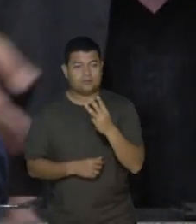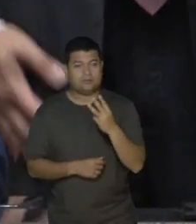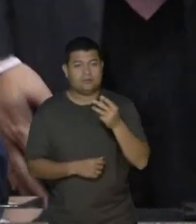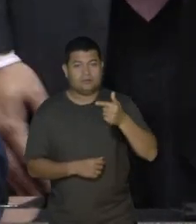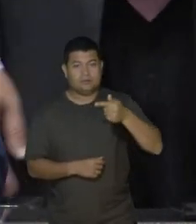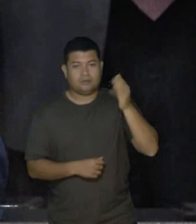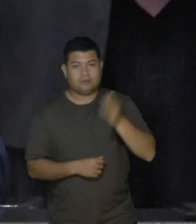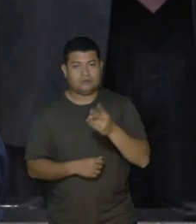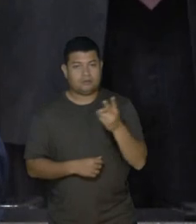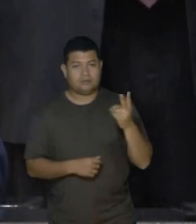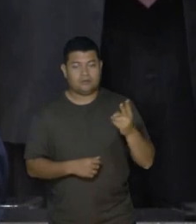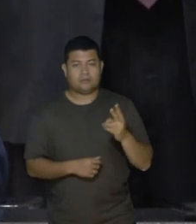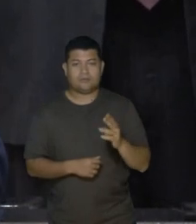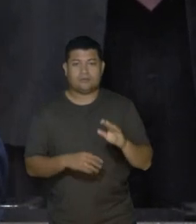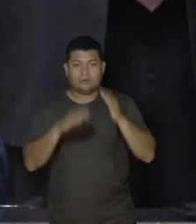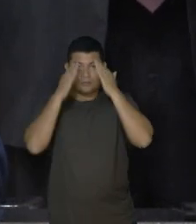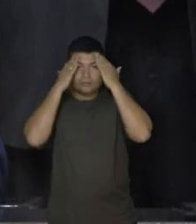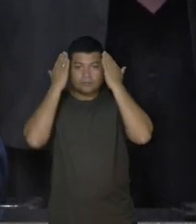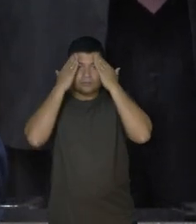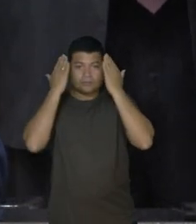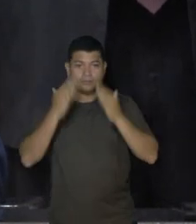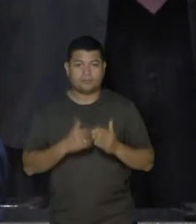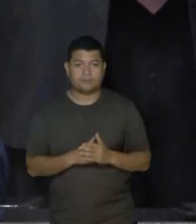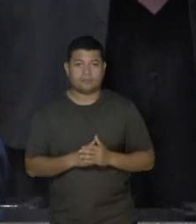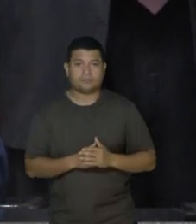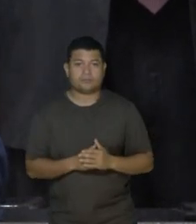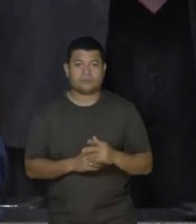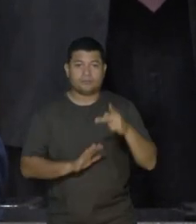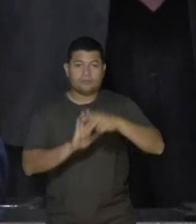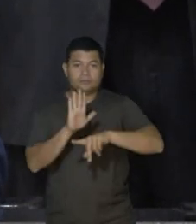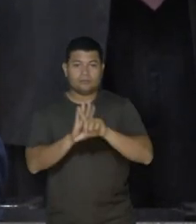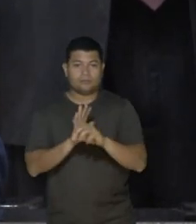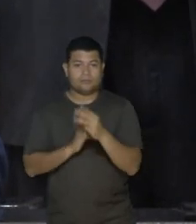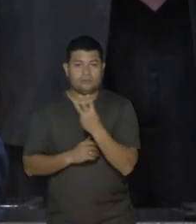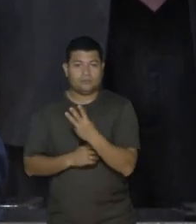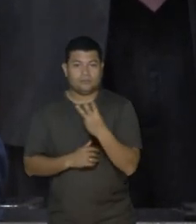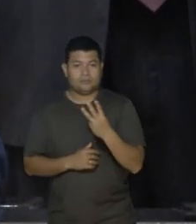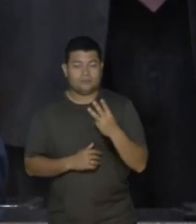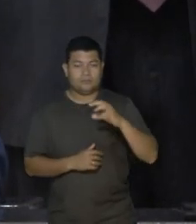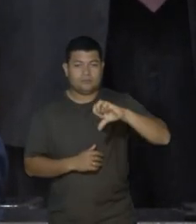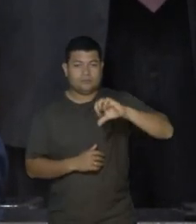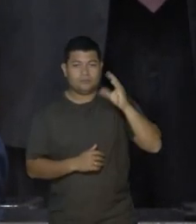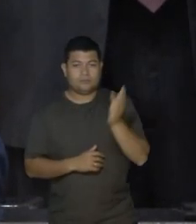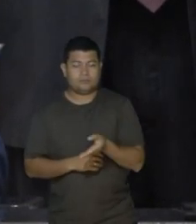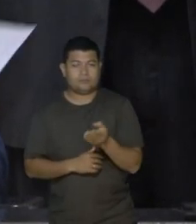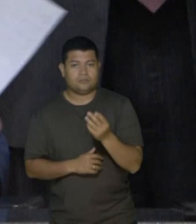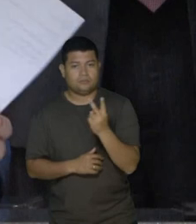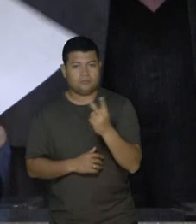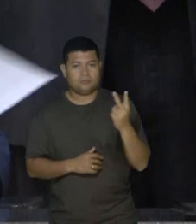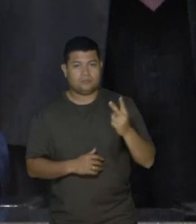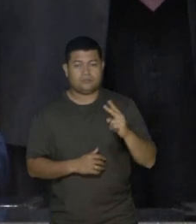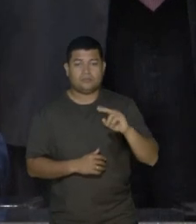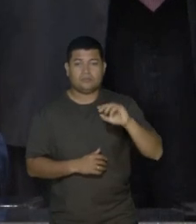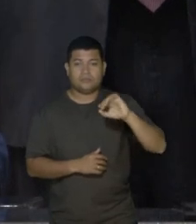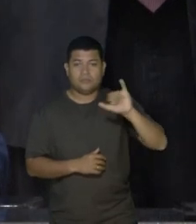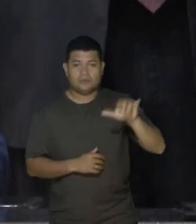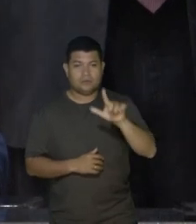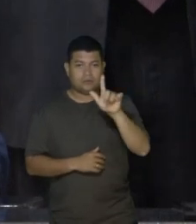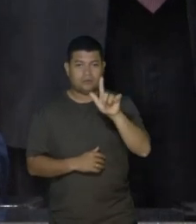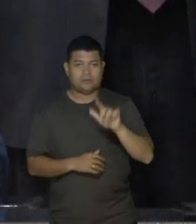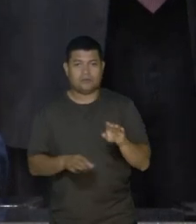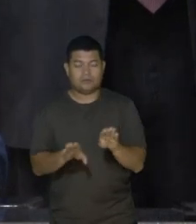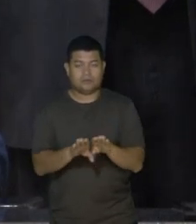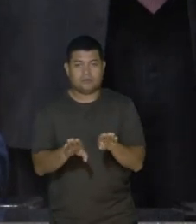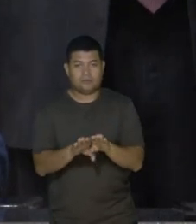337-2022, deputado José Milton Schaefer, projeto de lei número 339-2022, deputado Júlio Garcia,